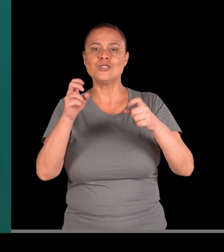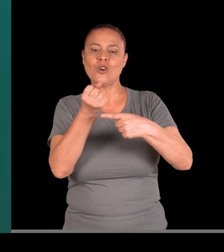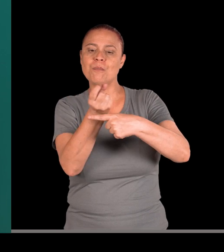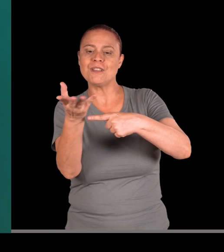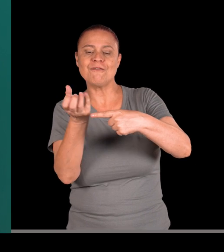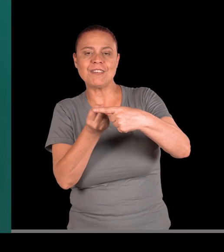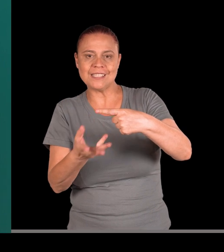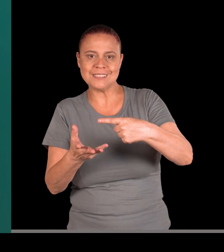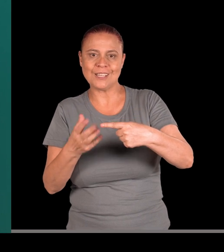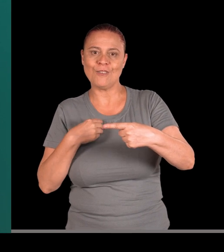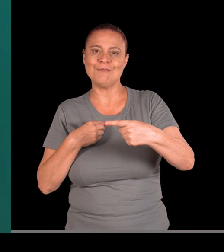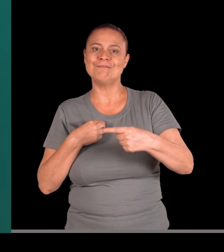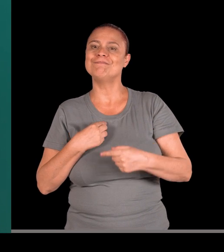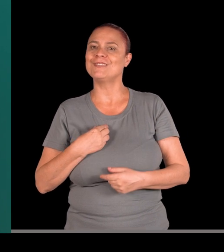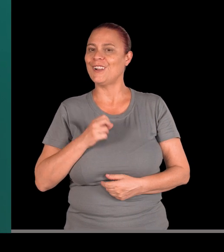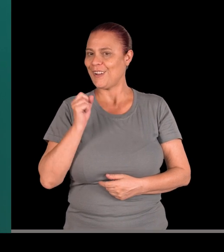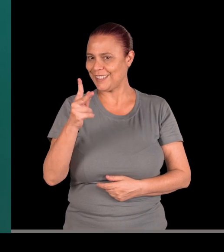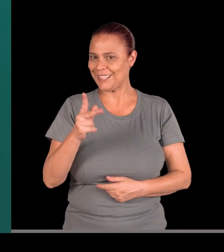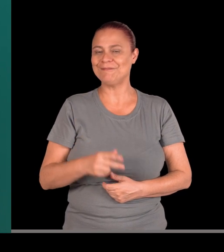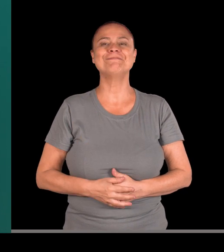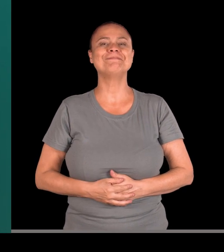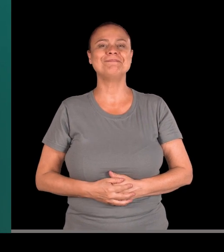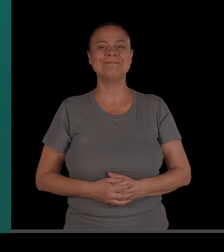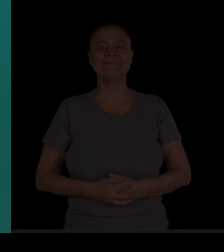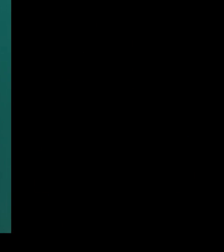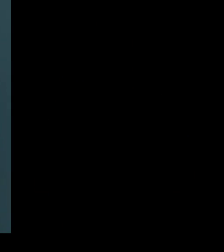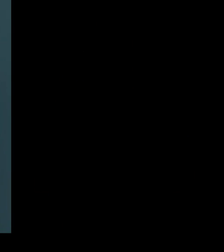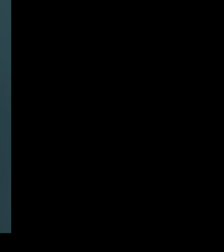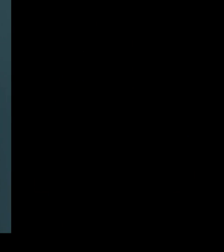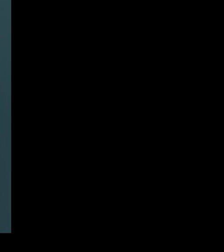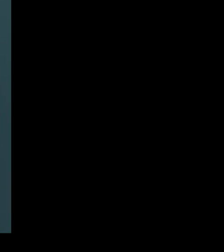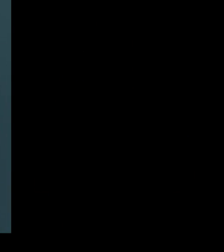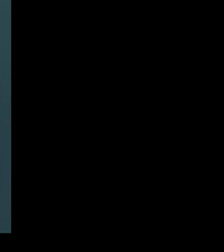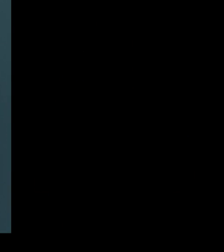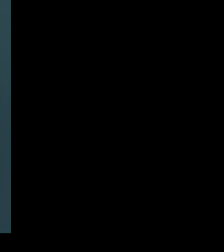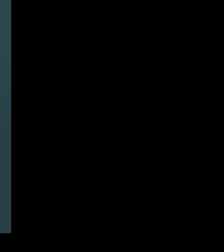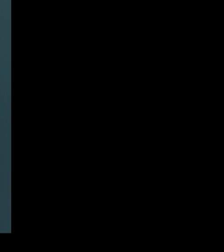envolvendo frações que eu vou deixar para vocês. Vamos lá!